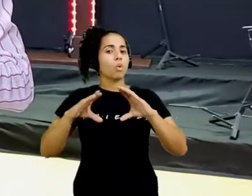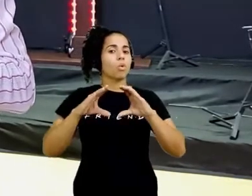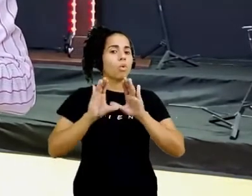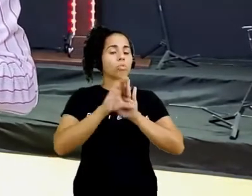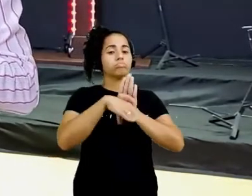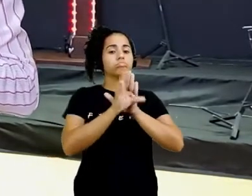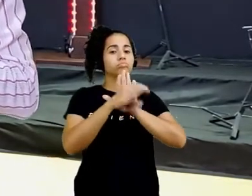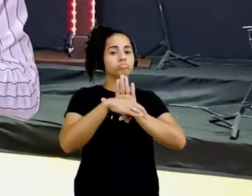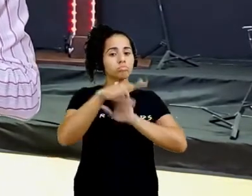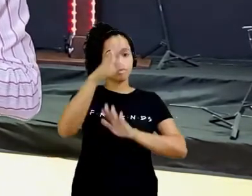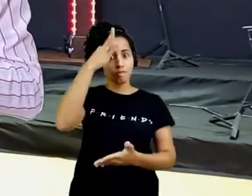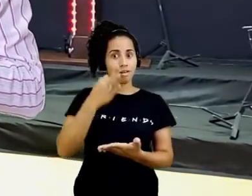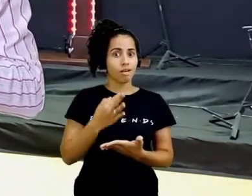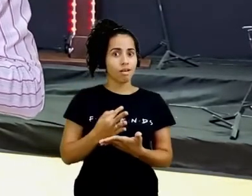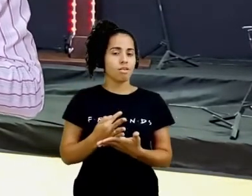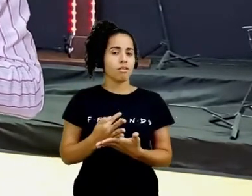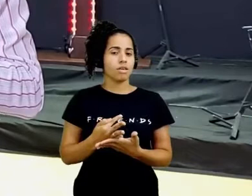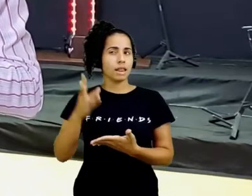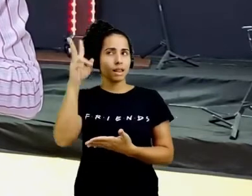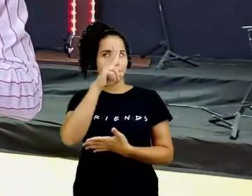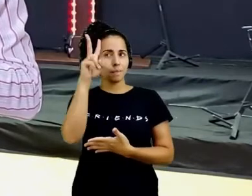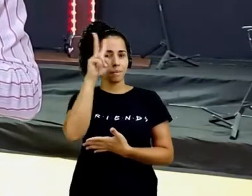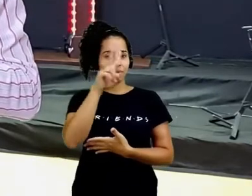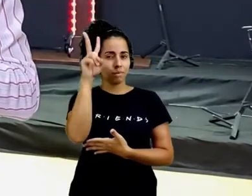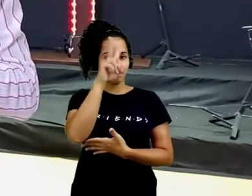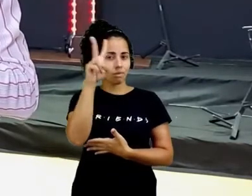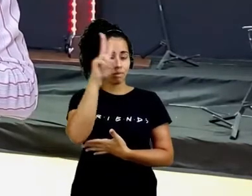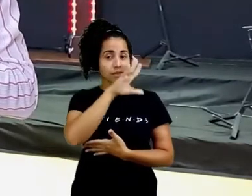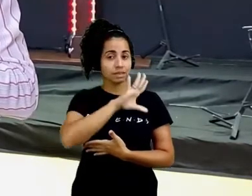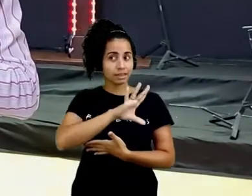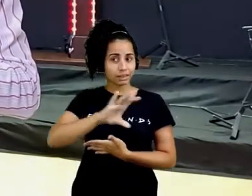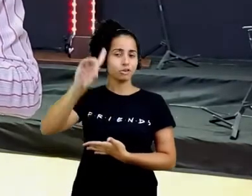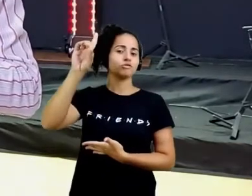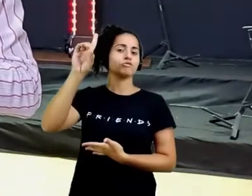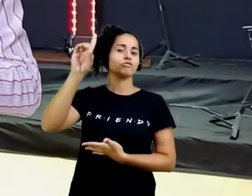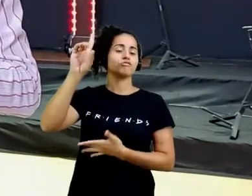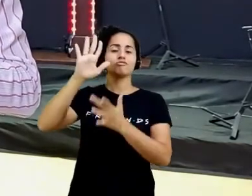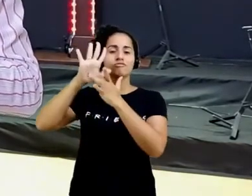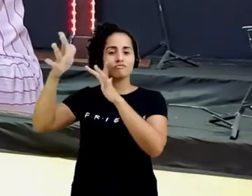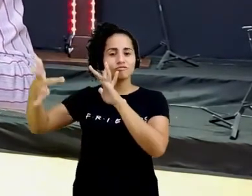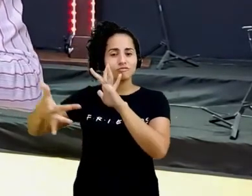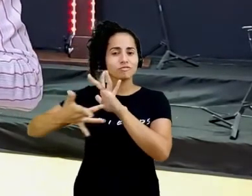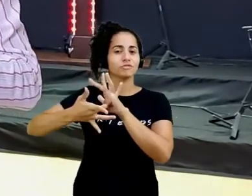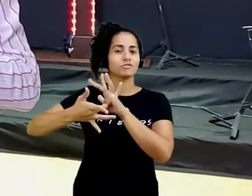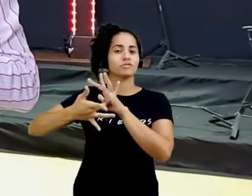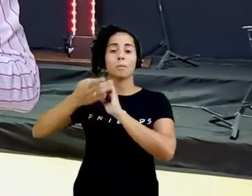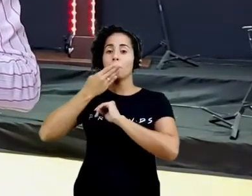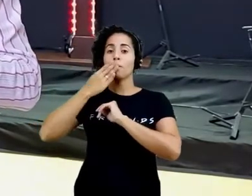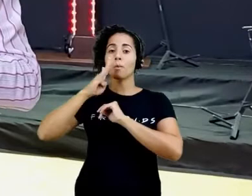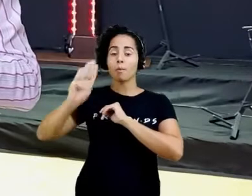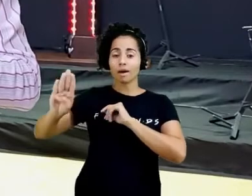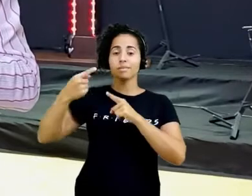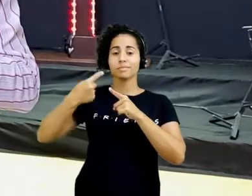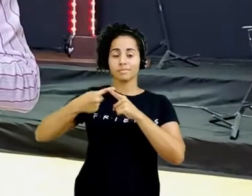fé. Quero trazer à minha memória Deus, Jesus, as suas promessas,